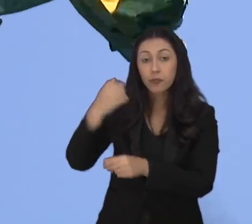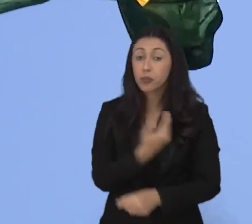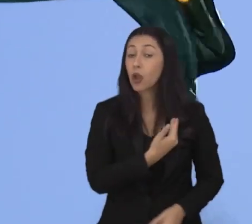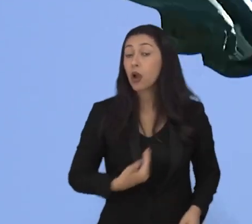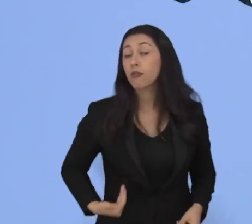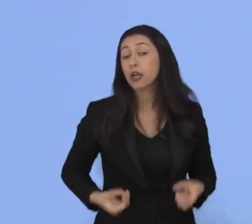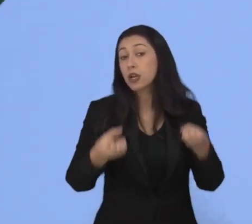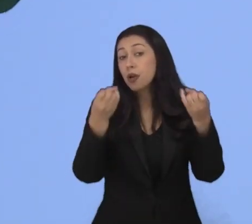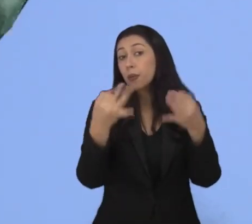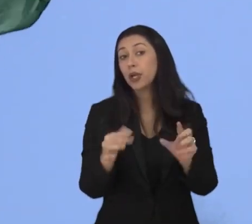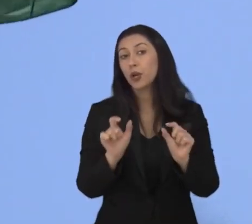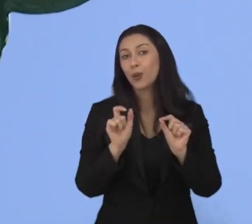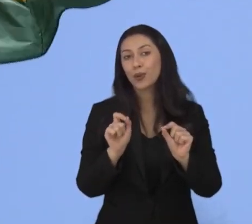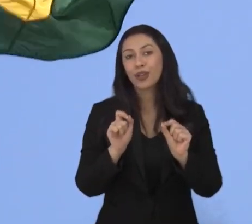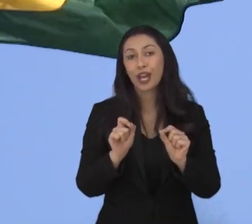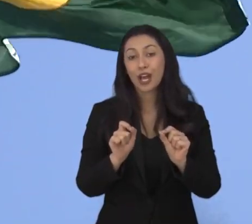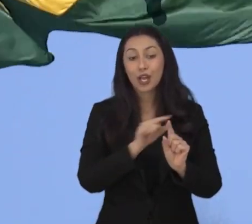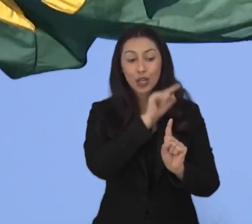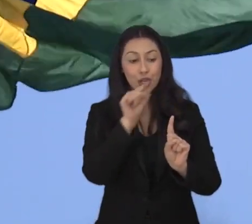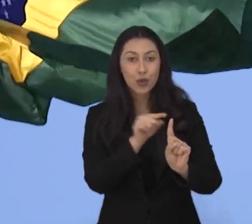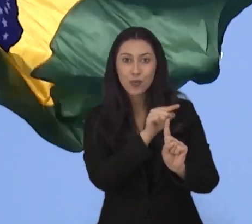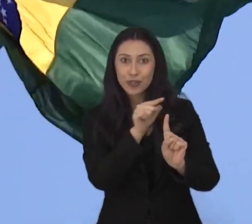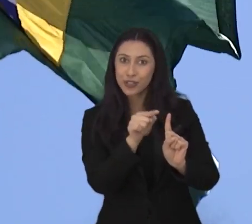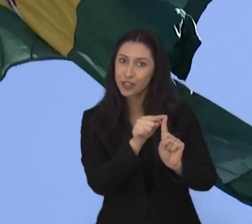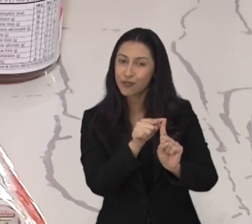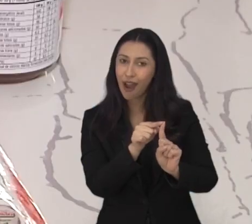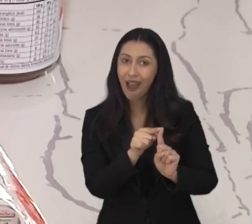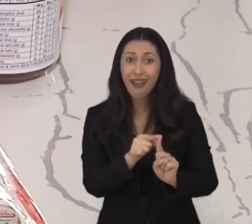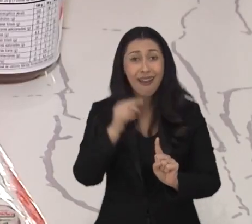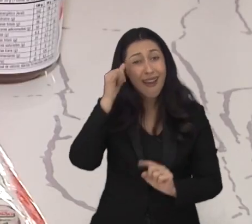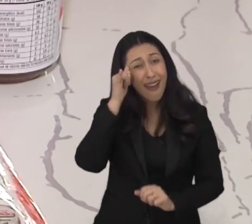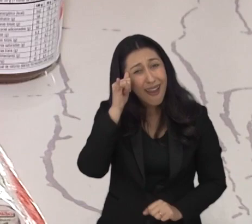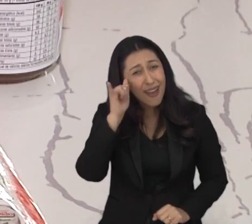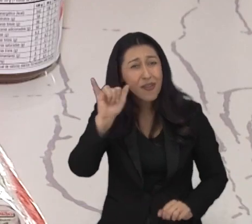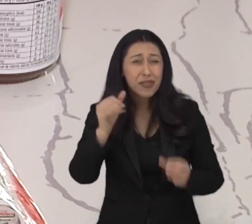Segundo o governo, a justificativa é controlar os possíveis